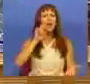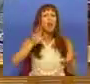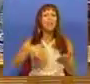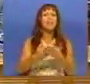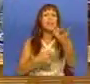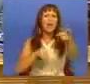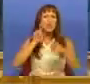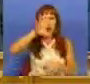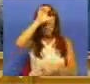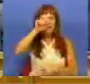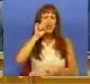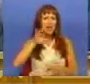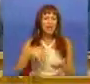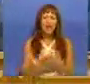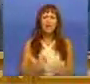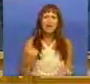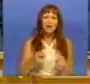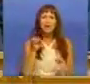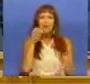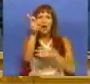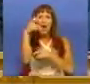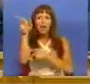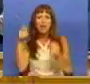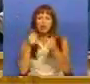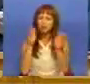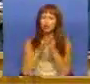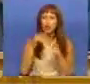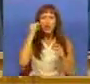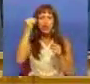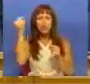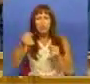Ministra, não garante vagas para todas